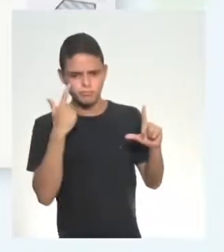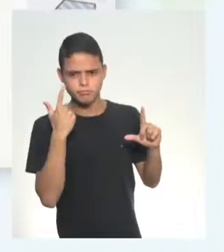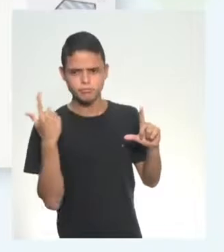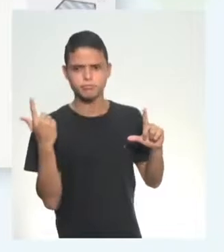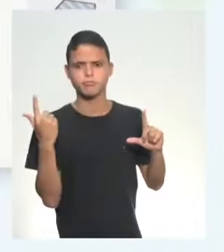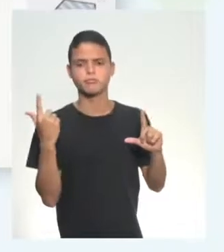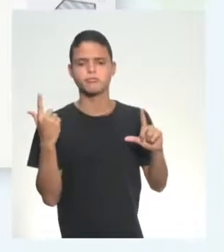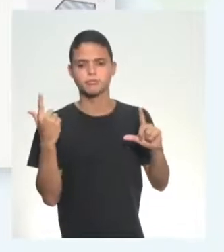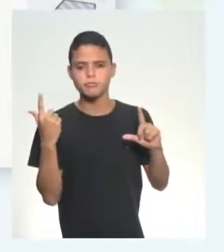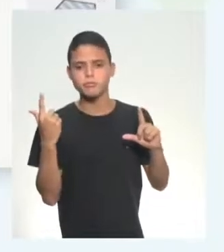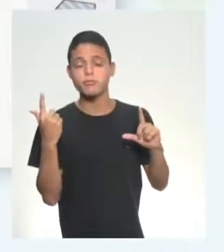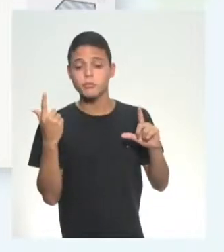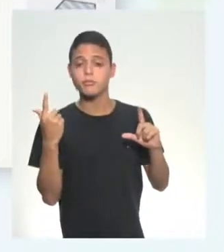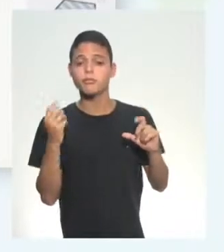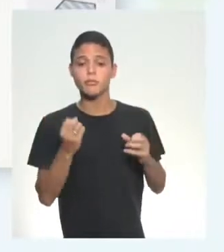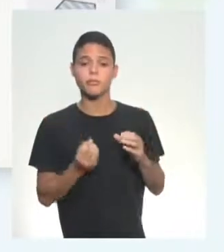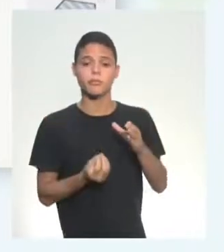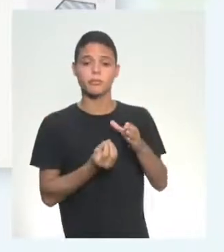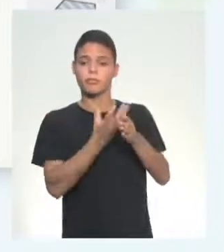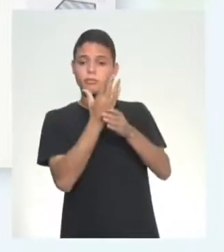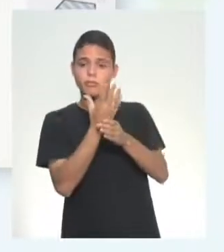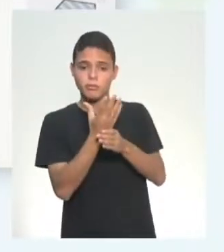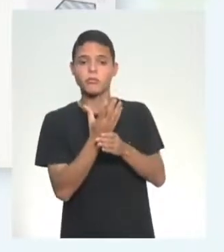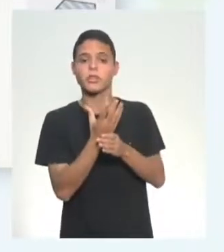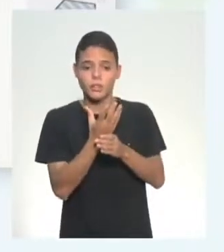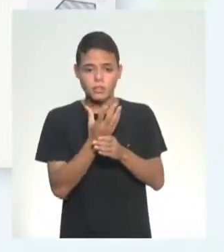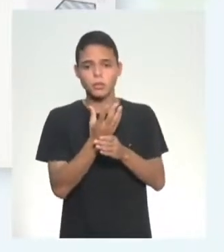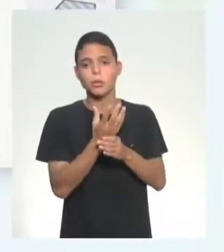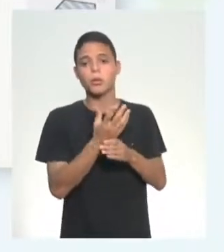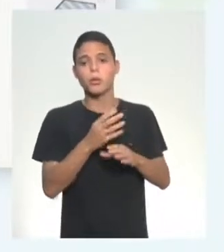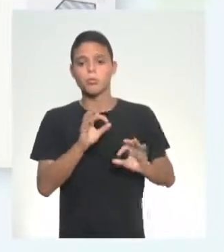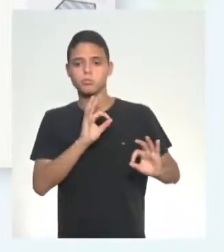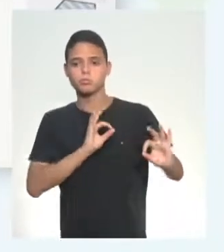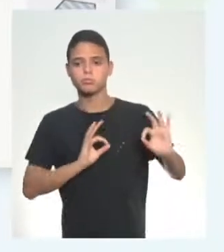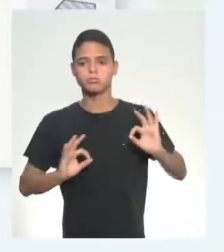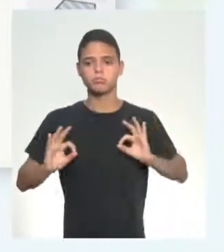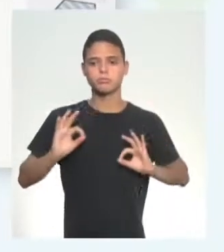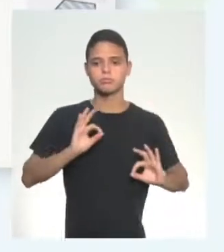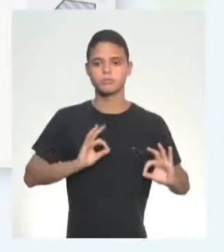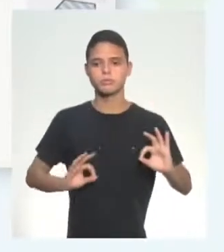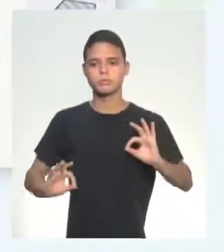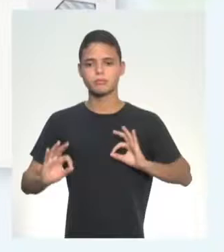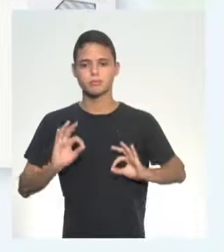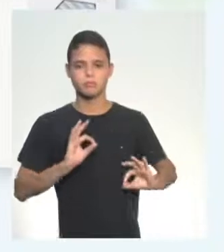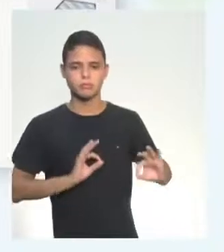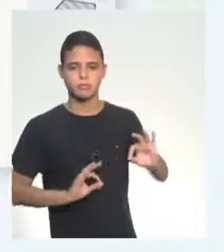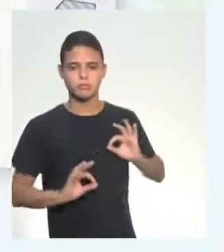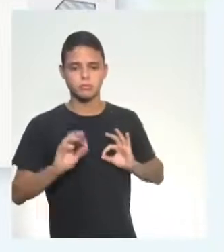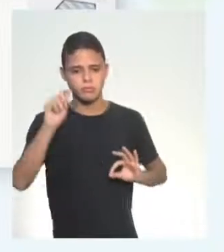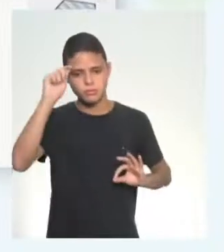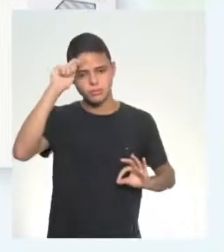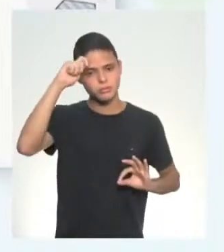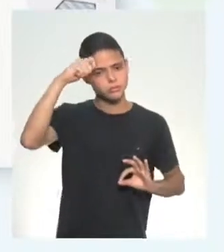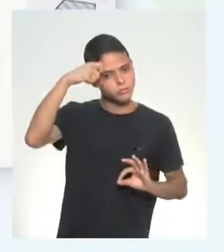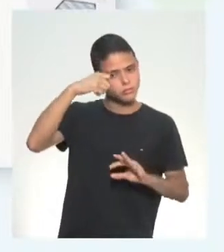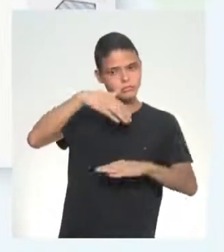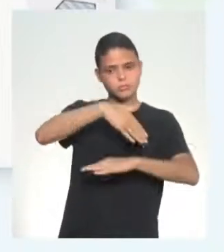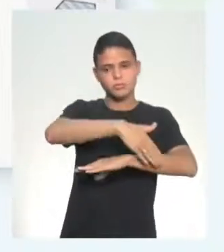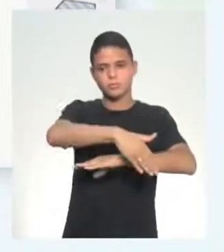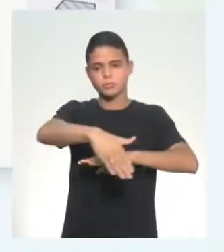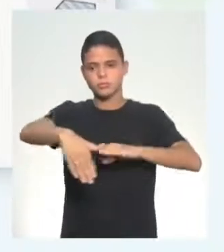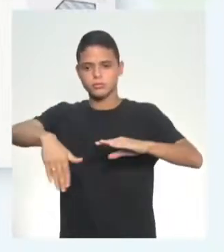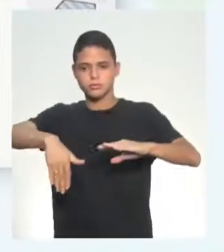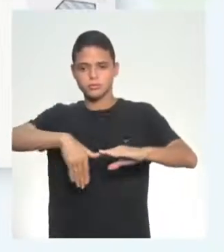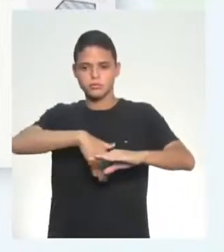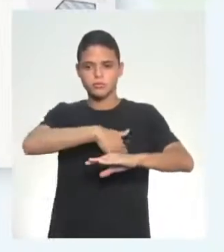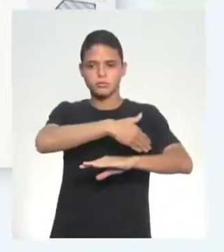Quando eu cliquei em alinhar, apareceram alguns pontos pretos em volta das duas formas que estavam selecionadas. Esses pontos